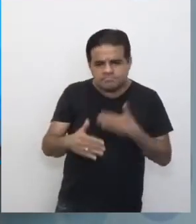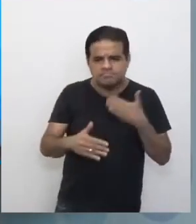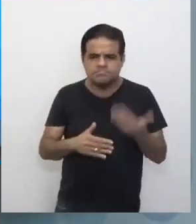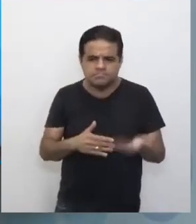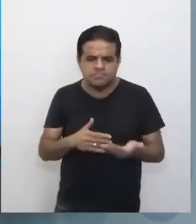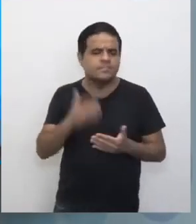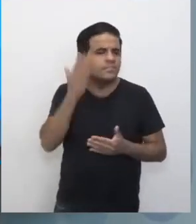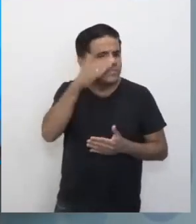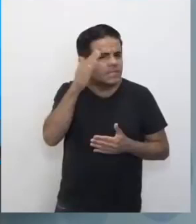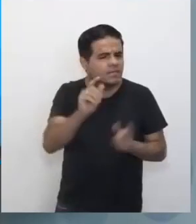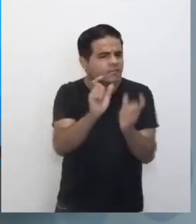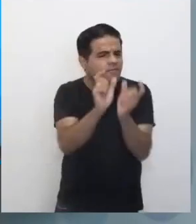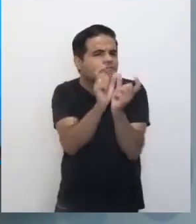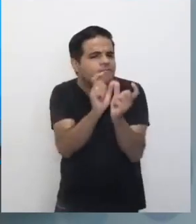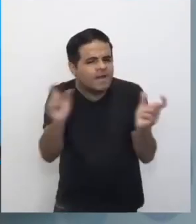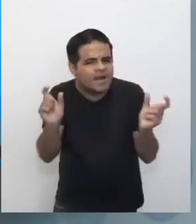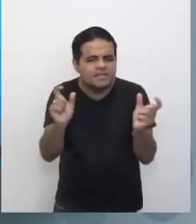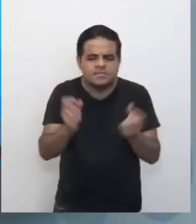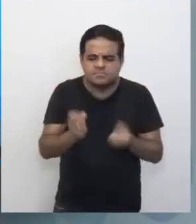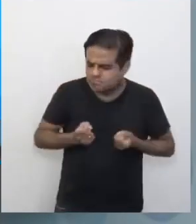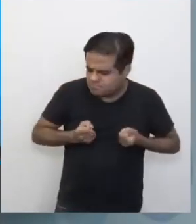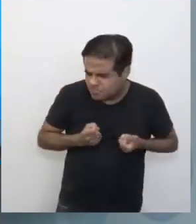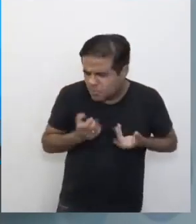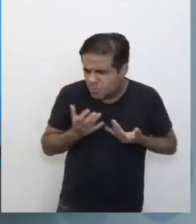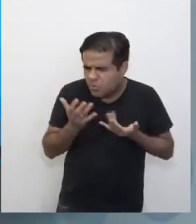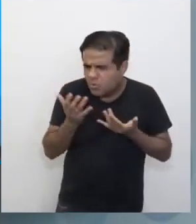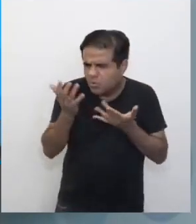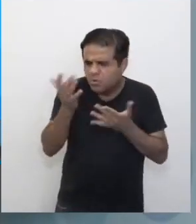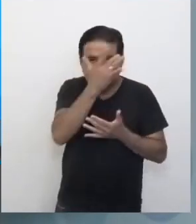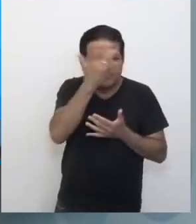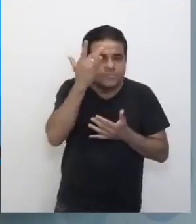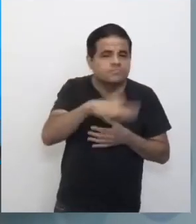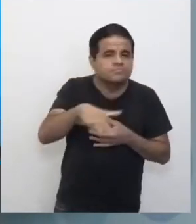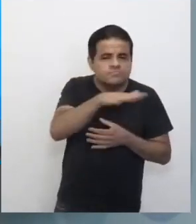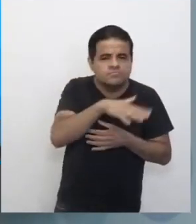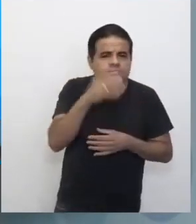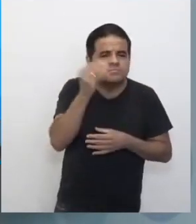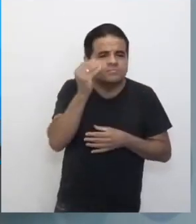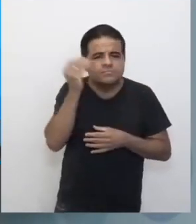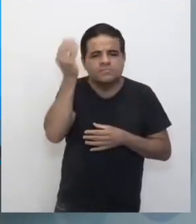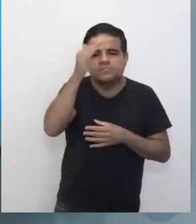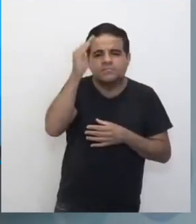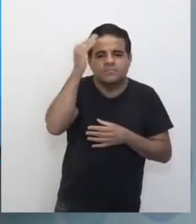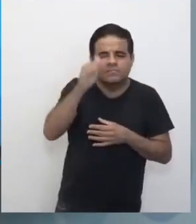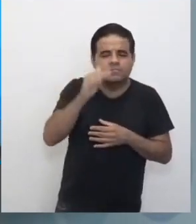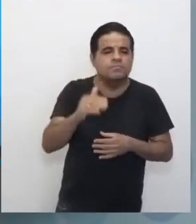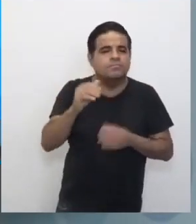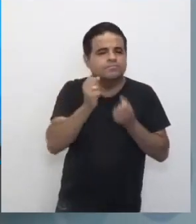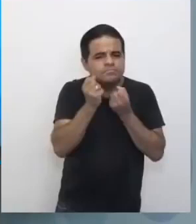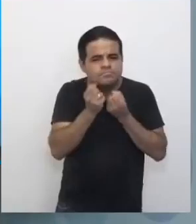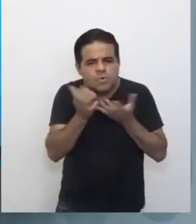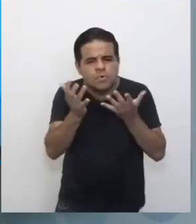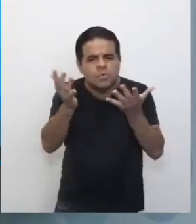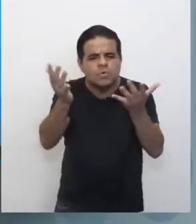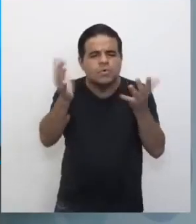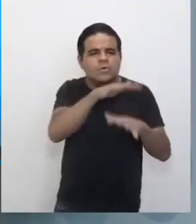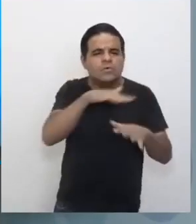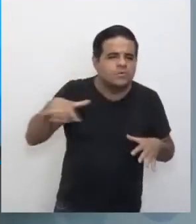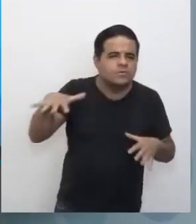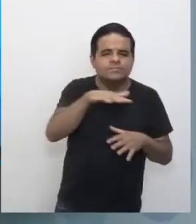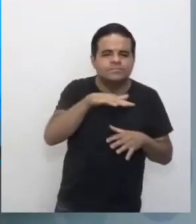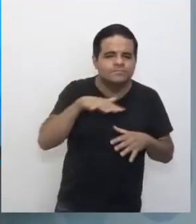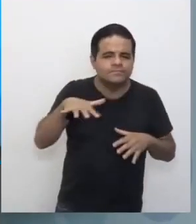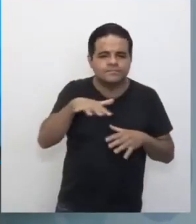vamos entender essa frase, né? Poluição ambiental. Então, todo mundo já trouxe aí a memória o que é a poluição ambiental, que aqui em São Paulo é muito claro isso,